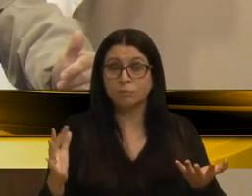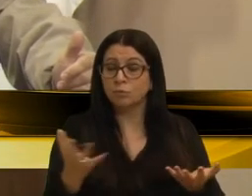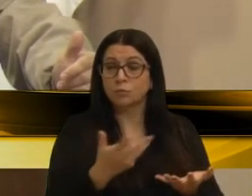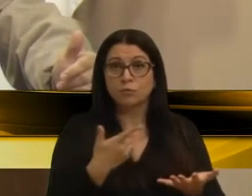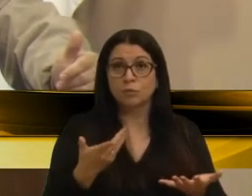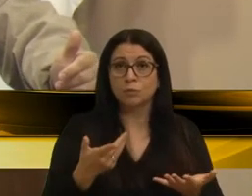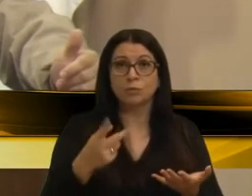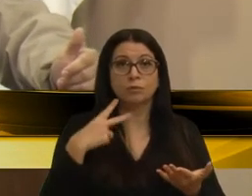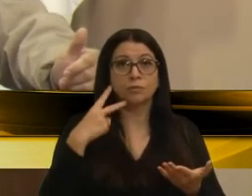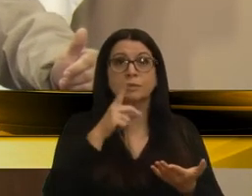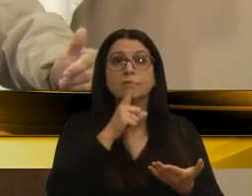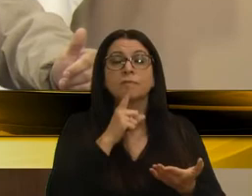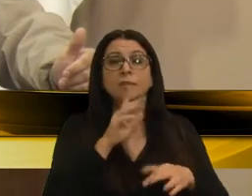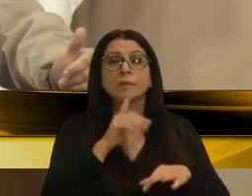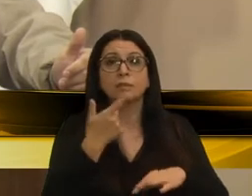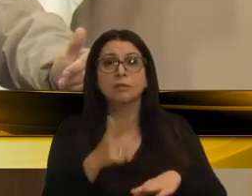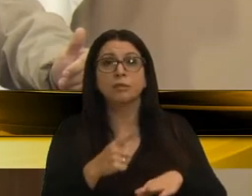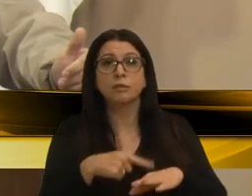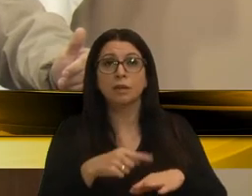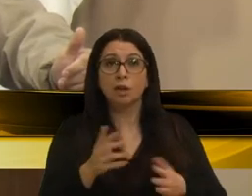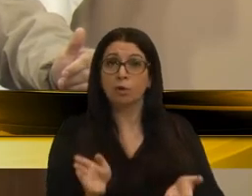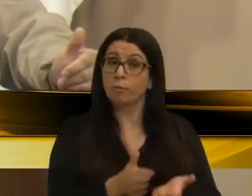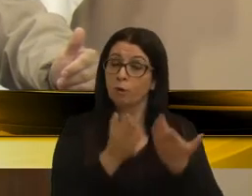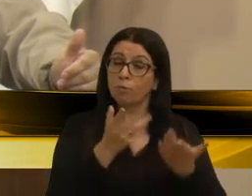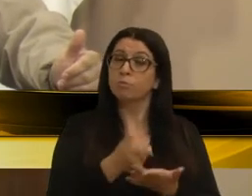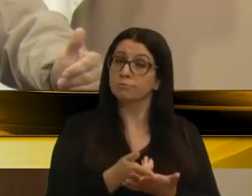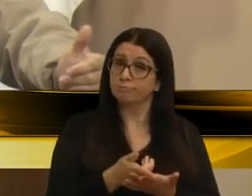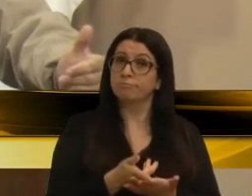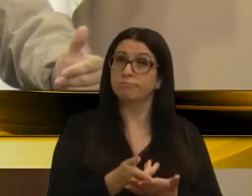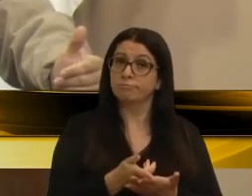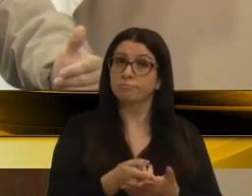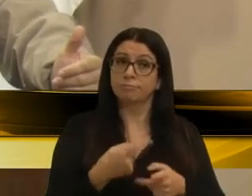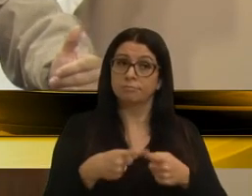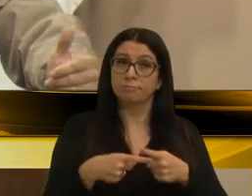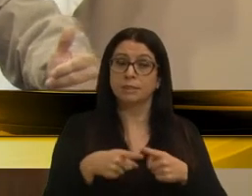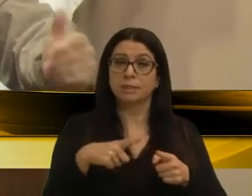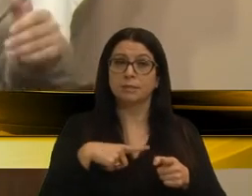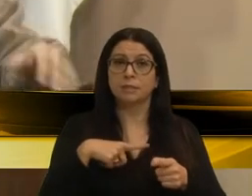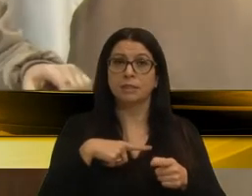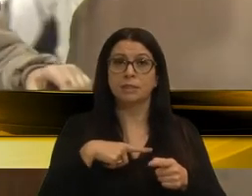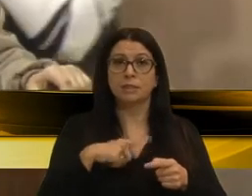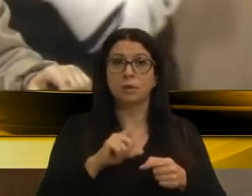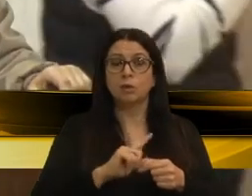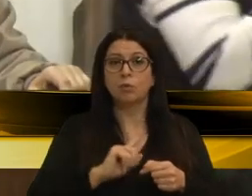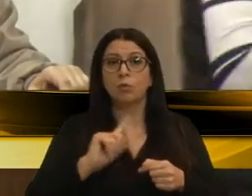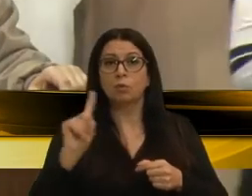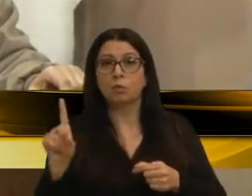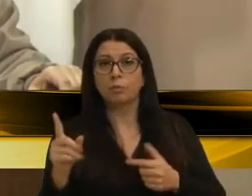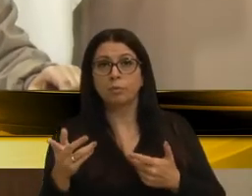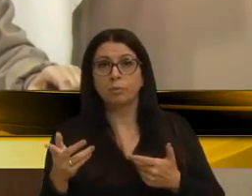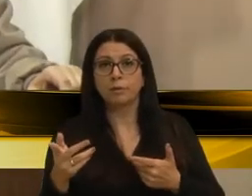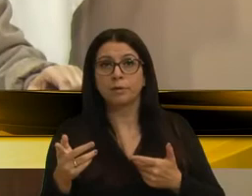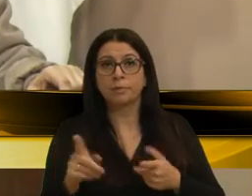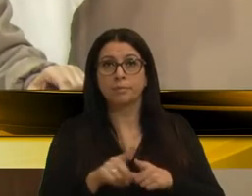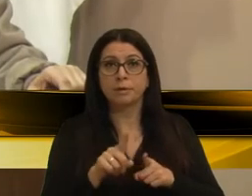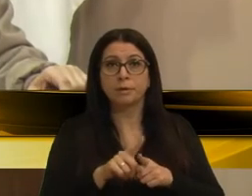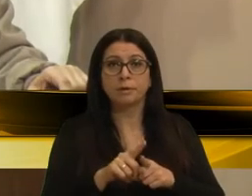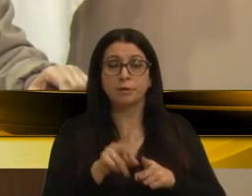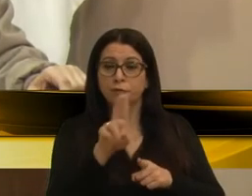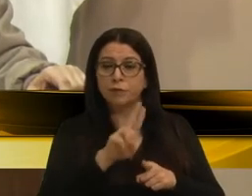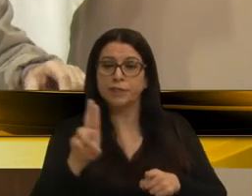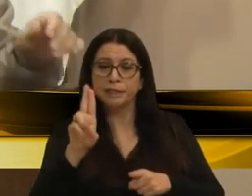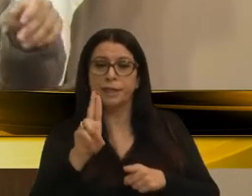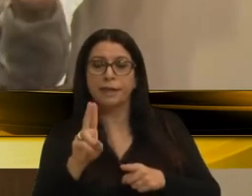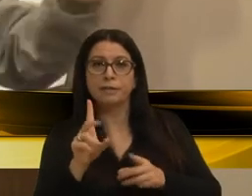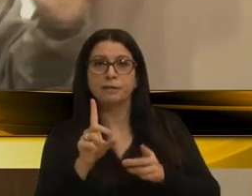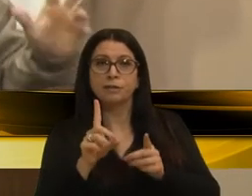vereador Alberto, mais uma vez é o pobre. Porque ele vai ter que ou ir para essas picaretagens de universidades à